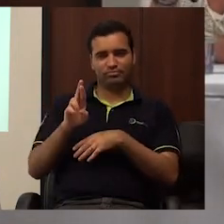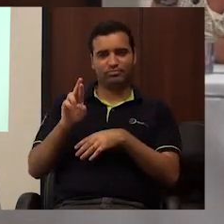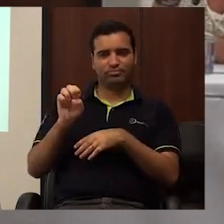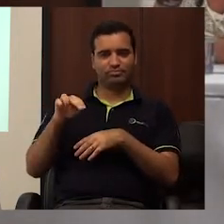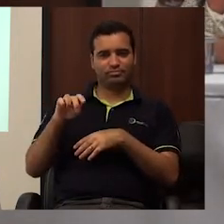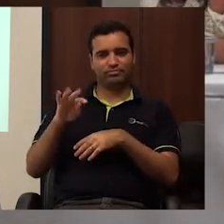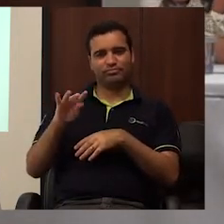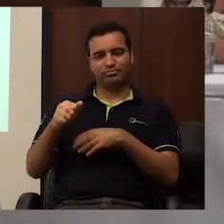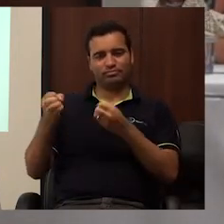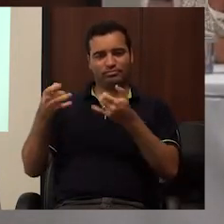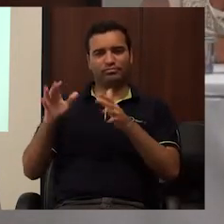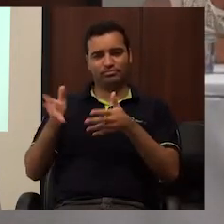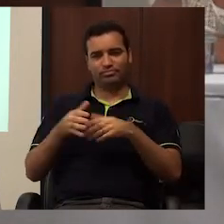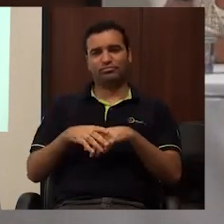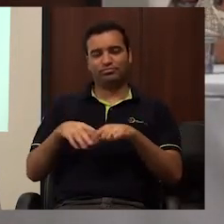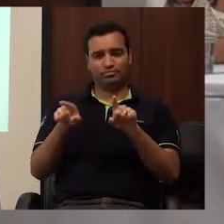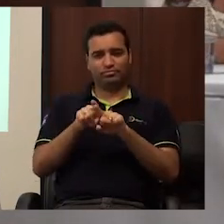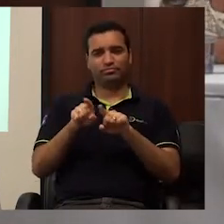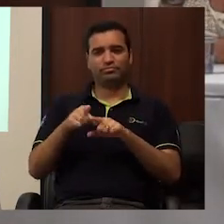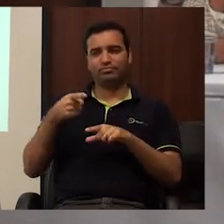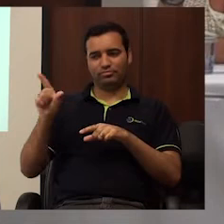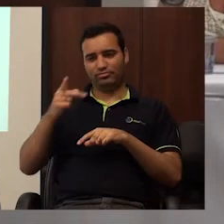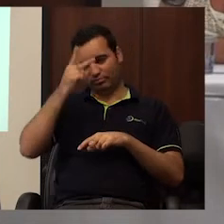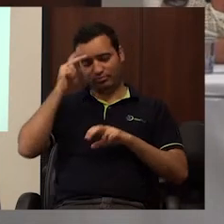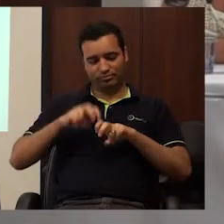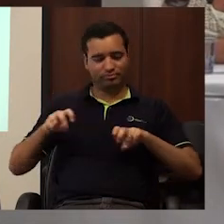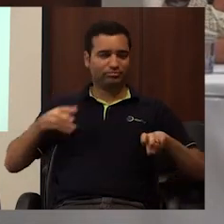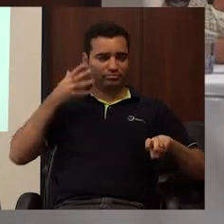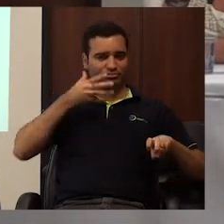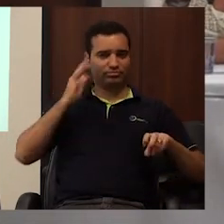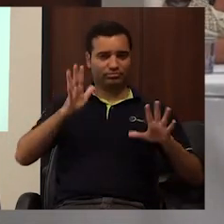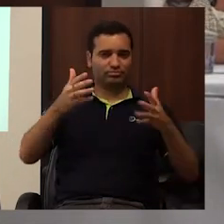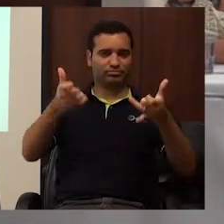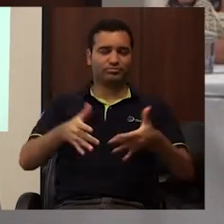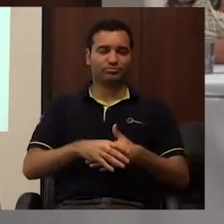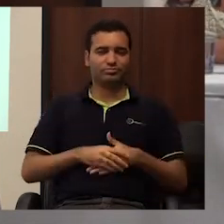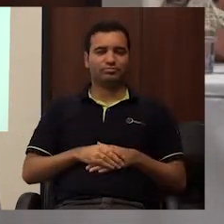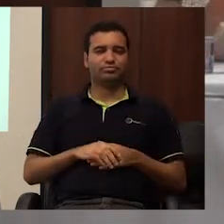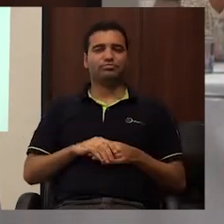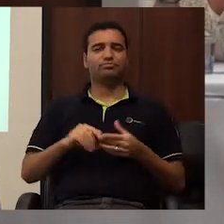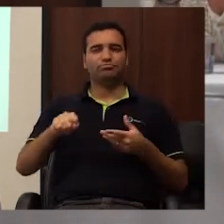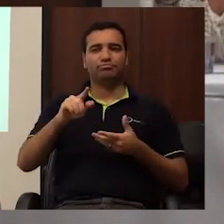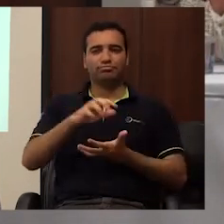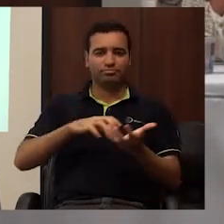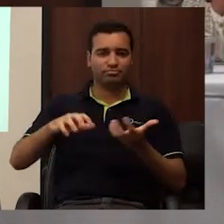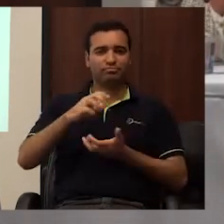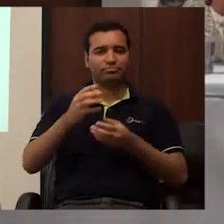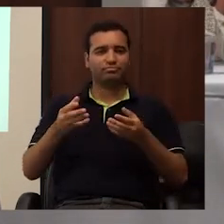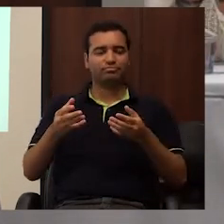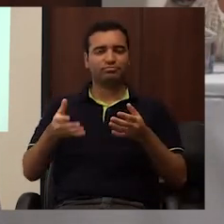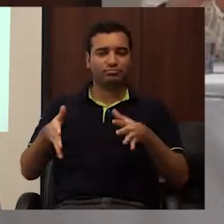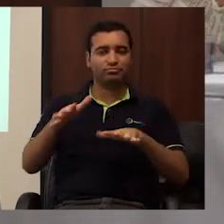Renata e pelos que me antecederam, né? E esse movimento de